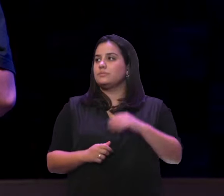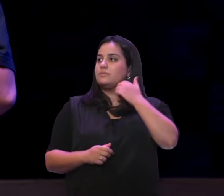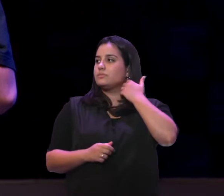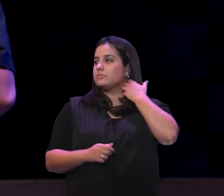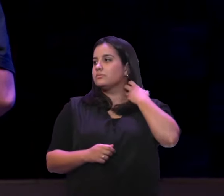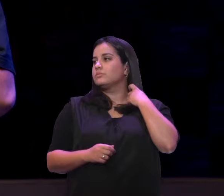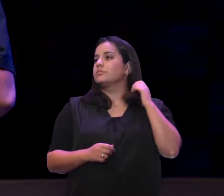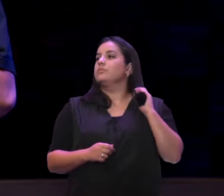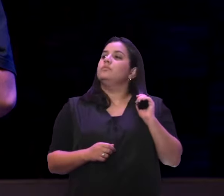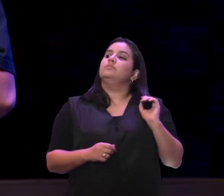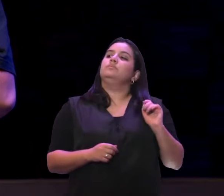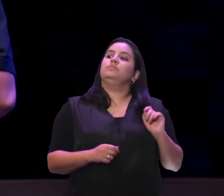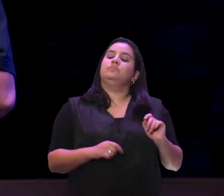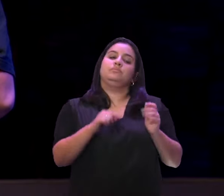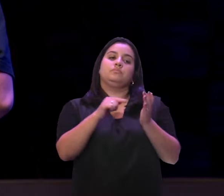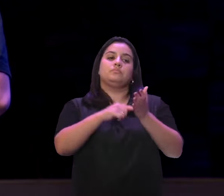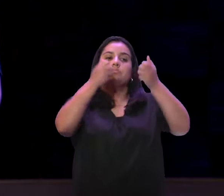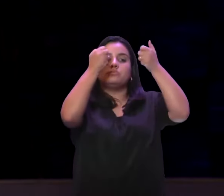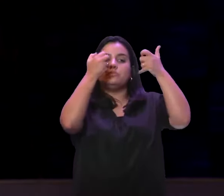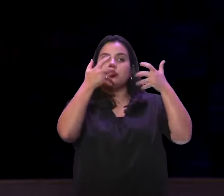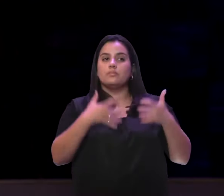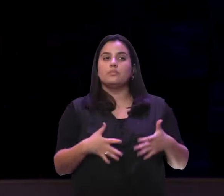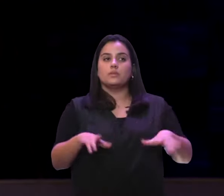Deus diz o seguinte, faz silêncio aí.